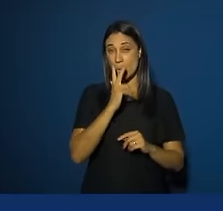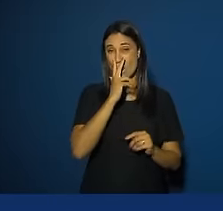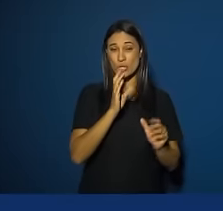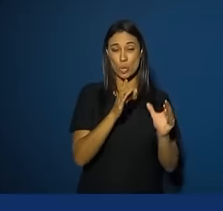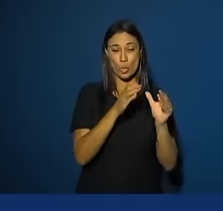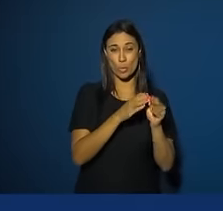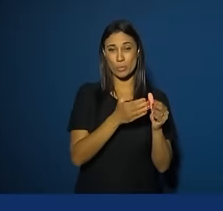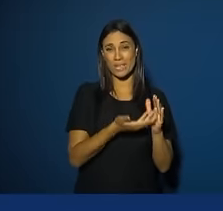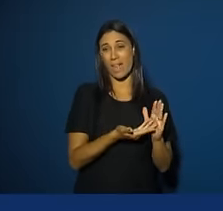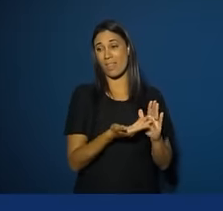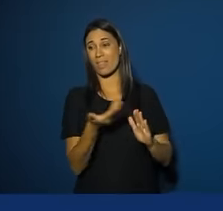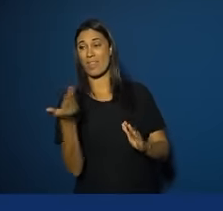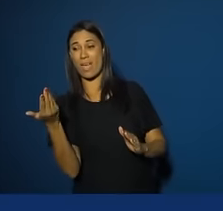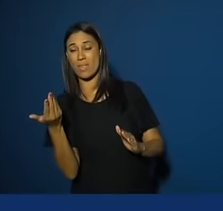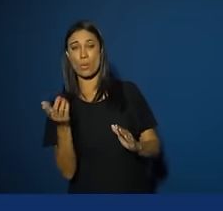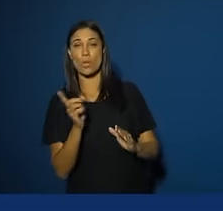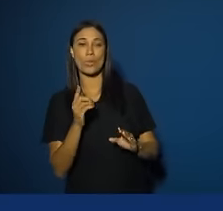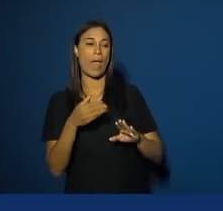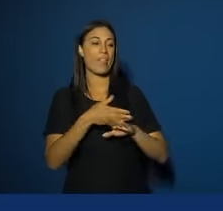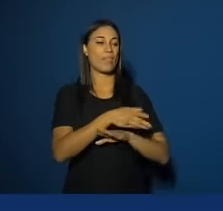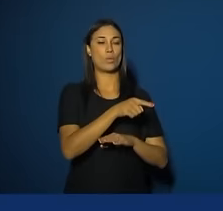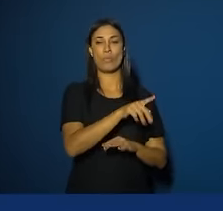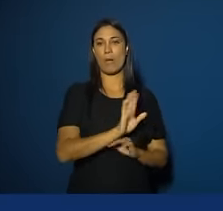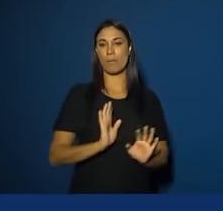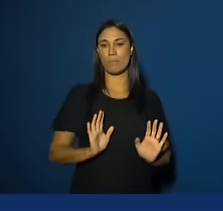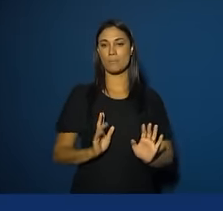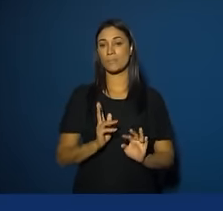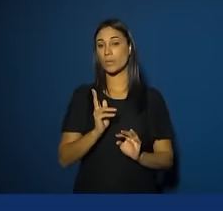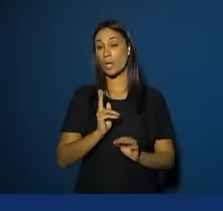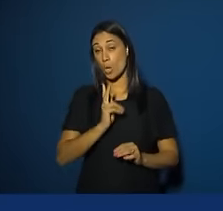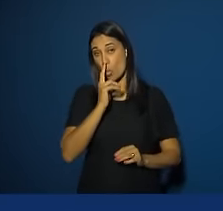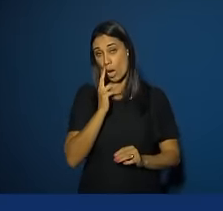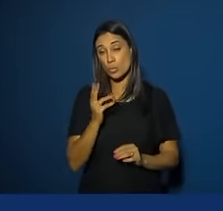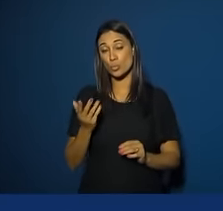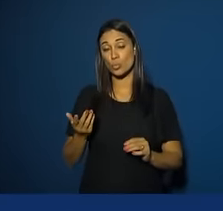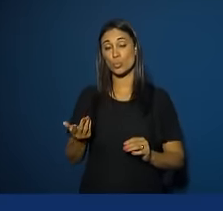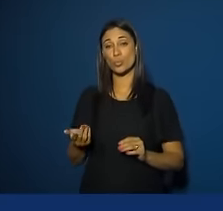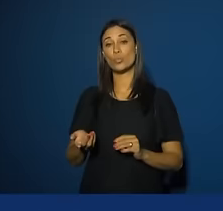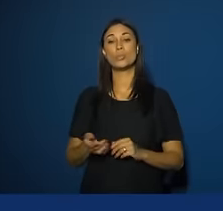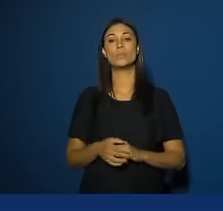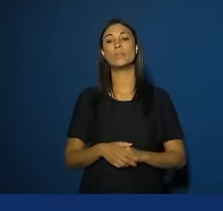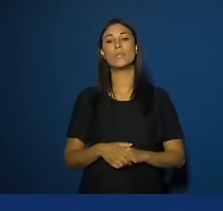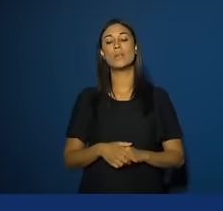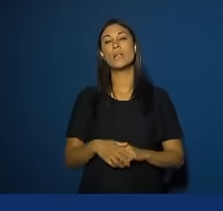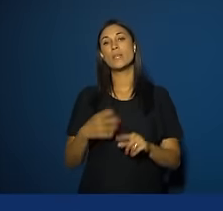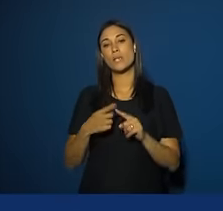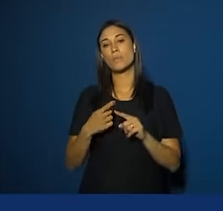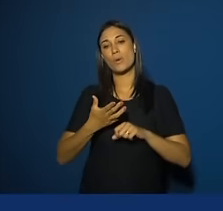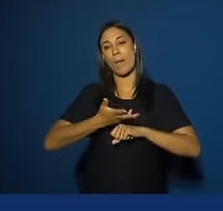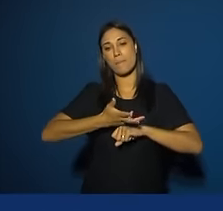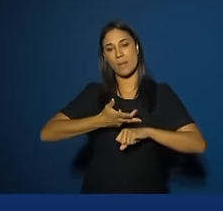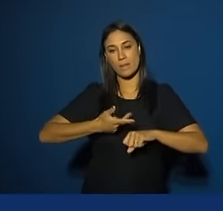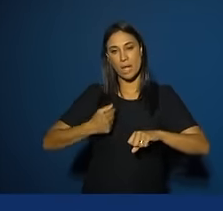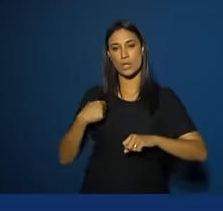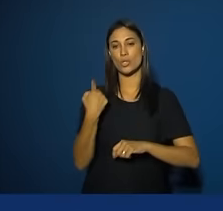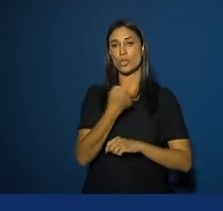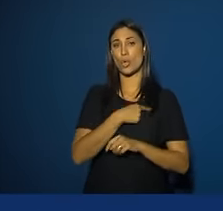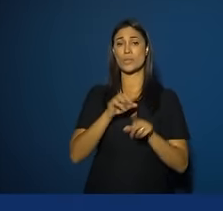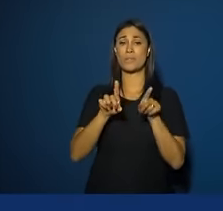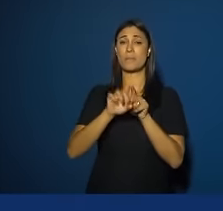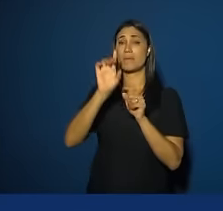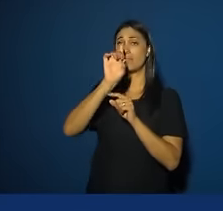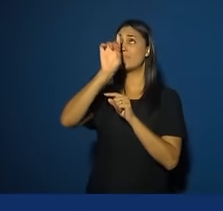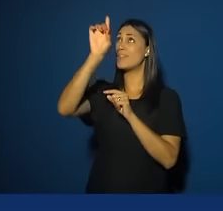turma tá saindo da upep não tá entrando na upep eu acho que a gente obviamente eh por por por talento nosso e por uma bênção de